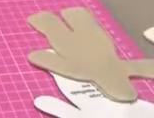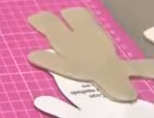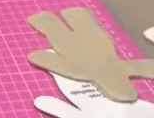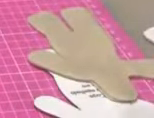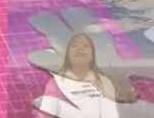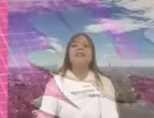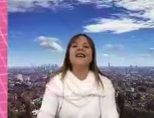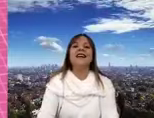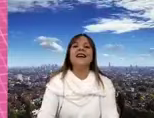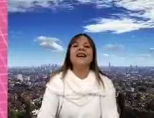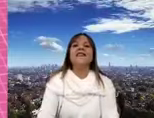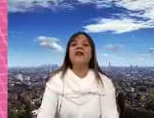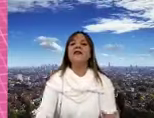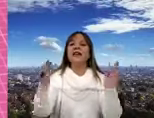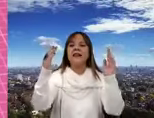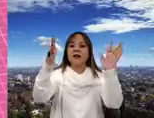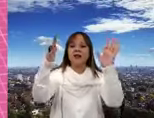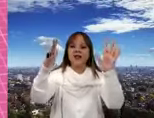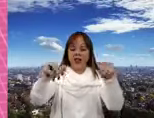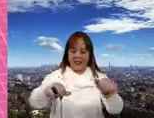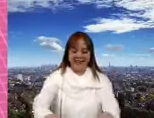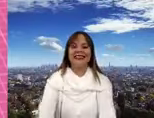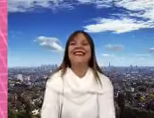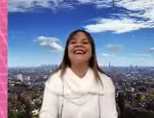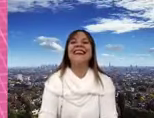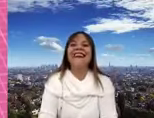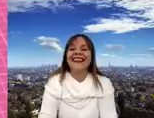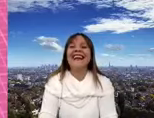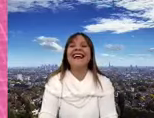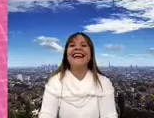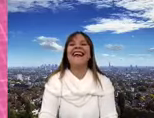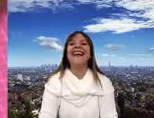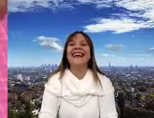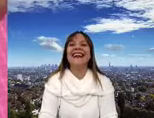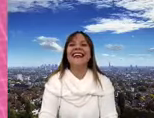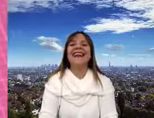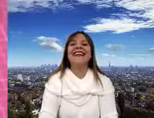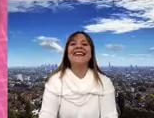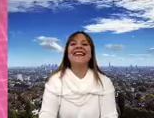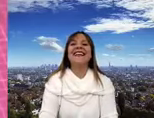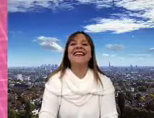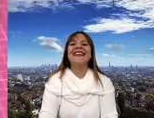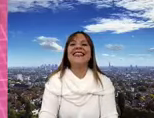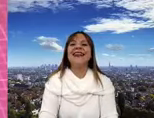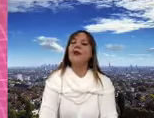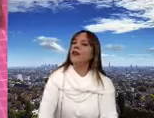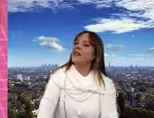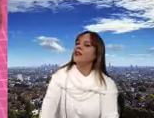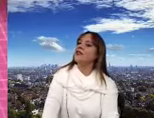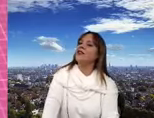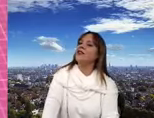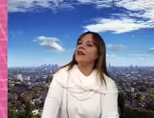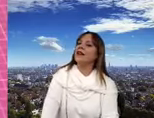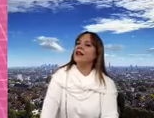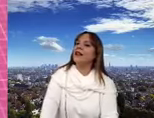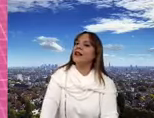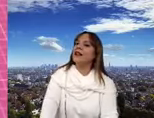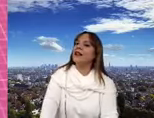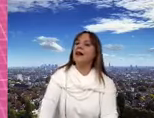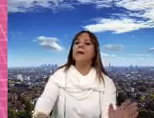vocês. Stephanie, tá com Tá. você. E tá boa a posição, Lili? Dá para ver bem? Tá bom, né, diretor?